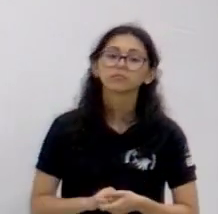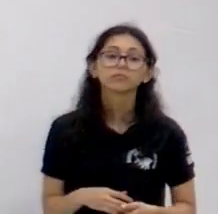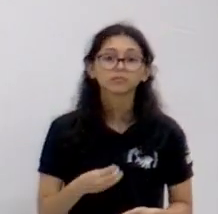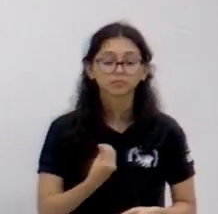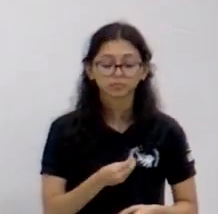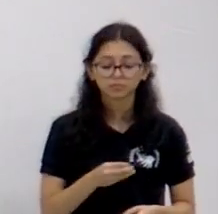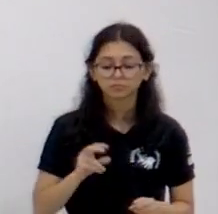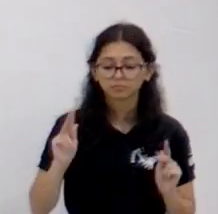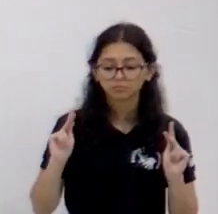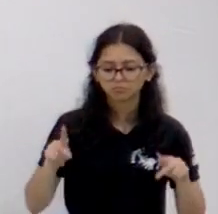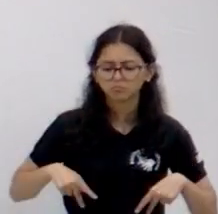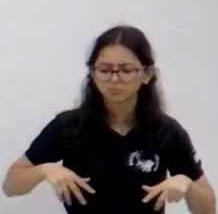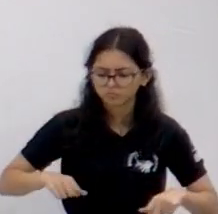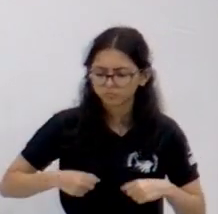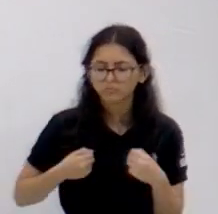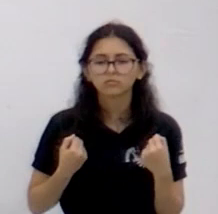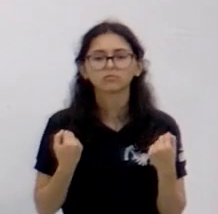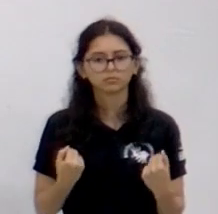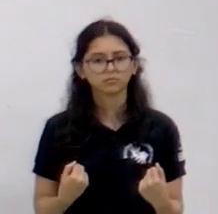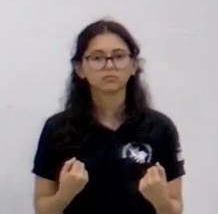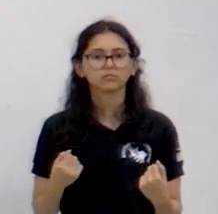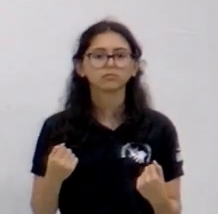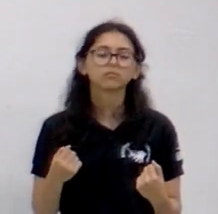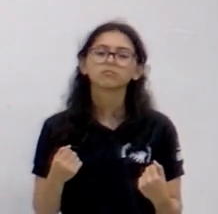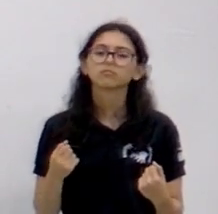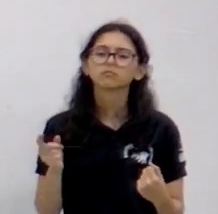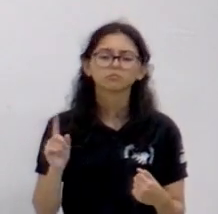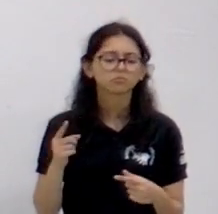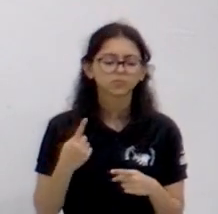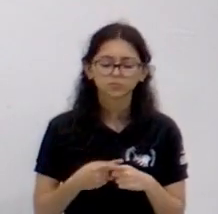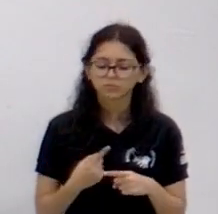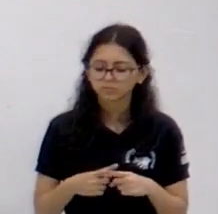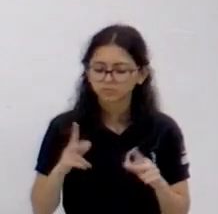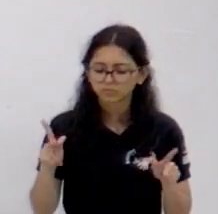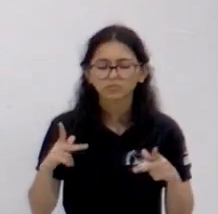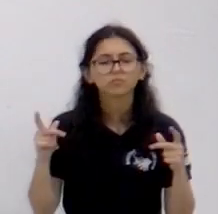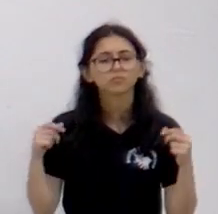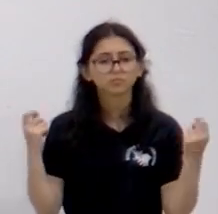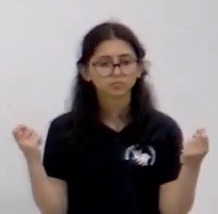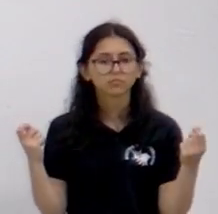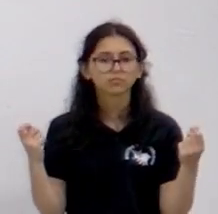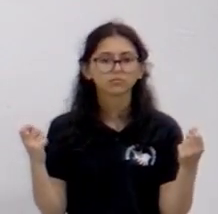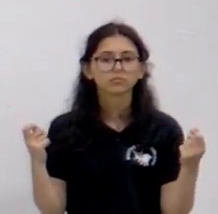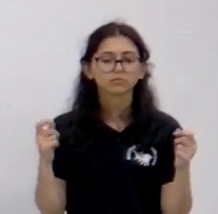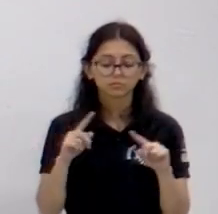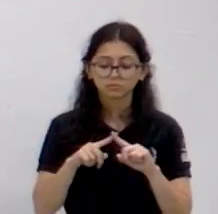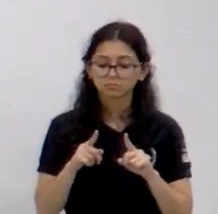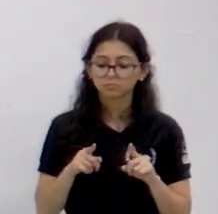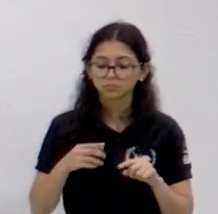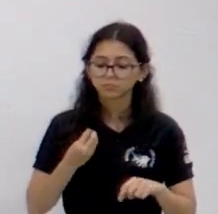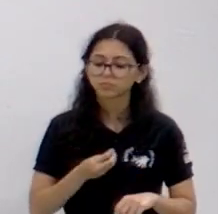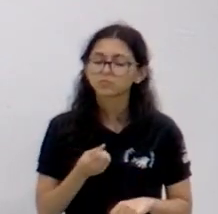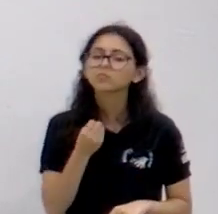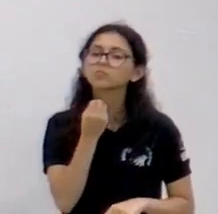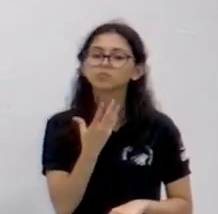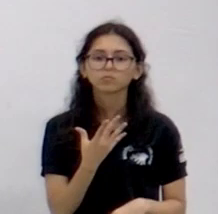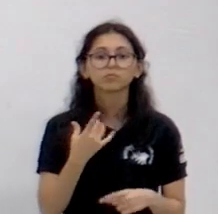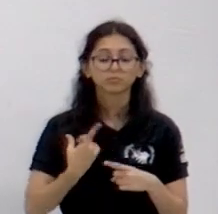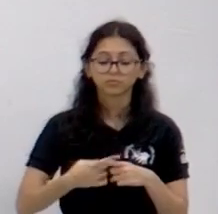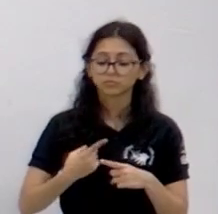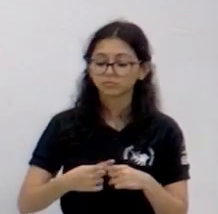suas vitórias, mas porque aprendeu a confiar e a depender de Deus em todas